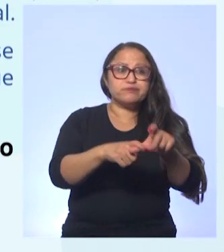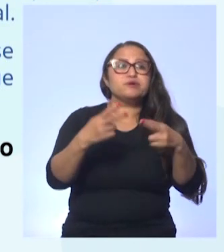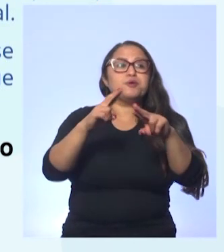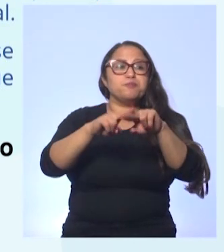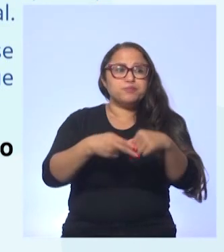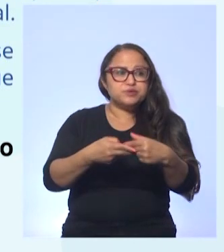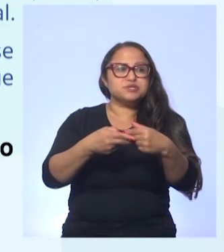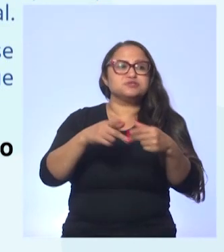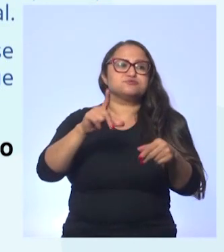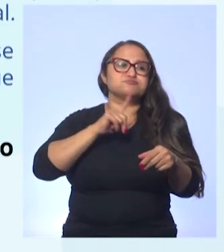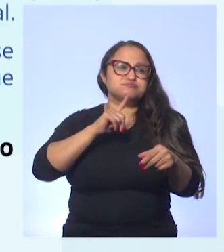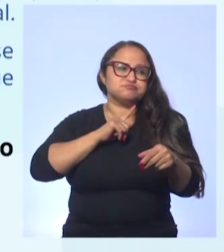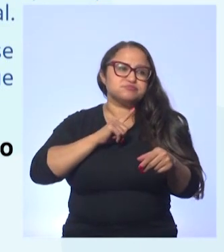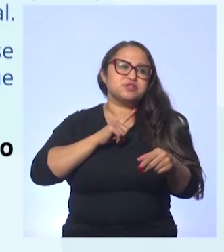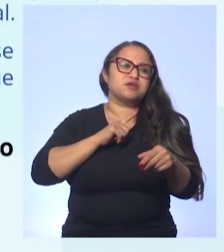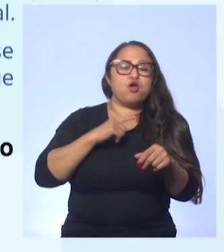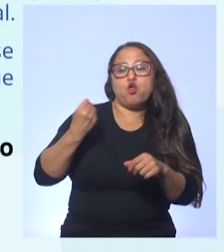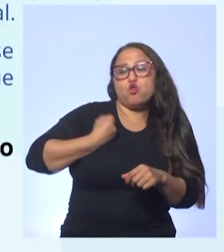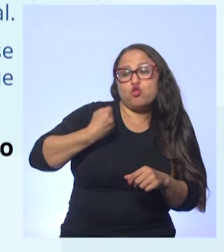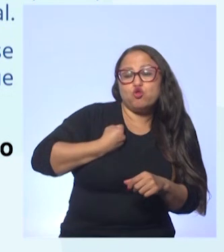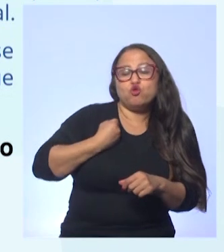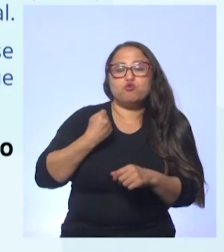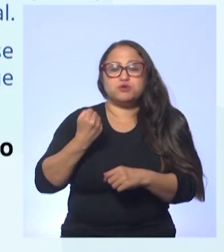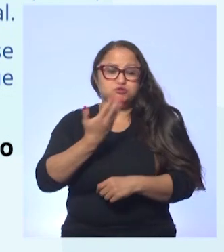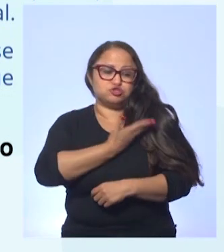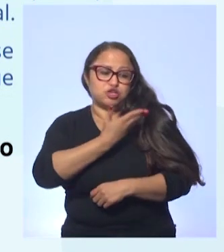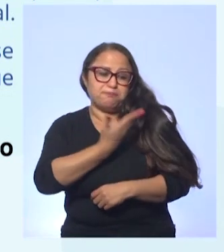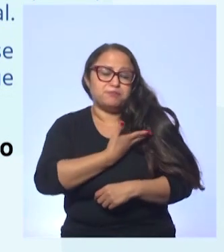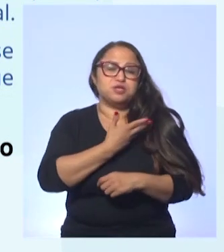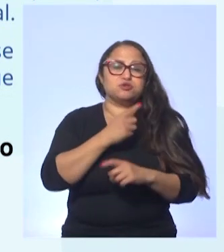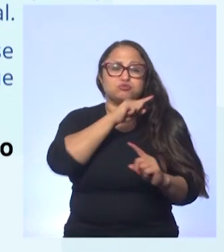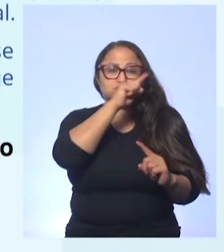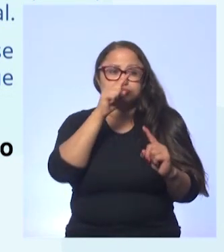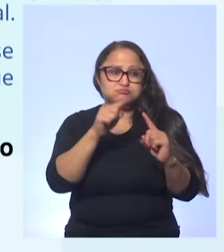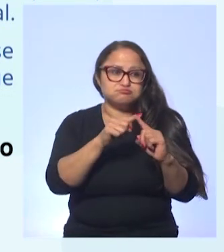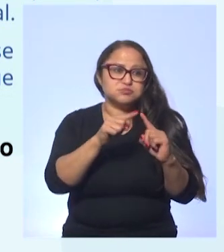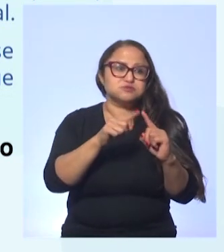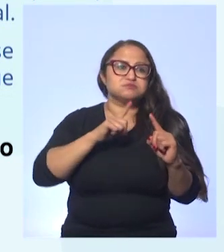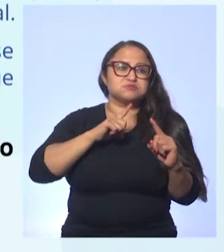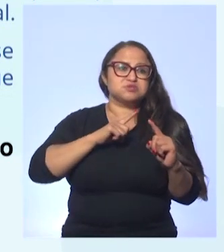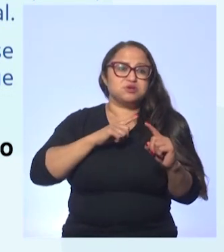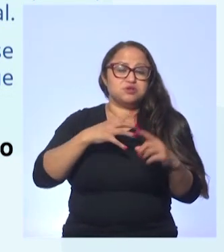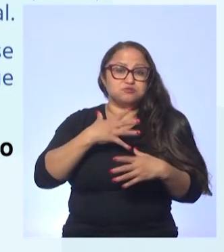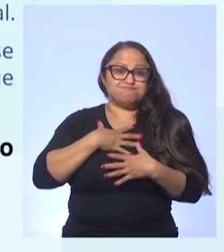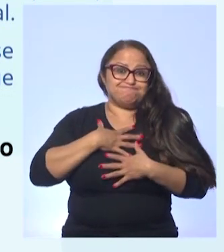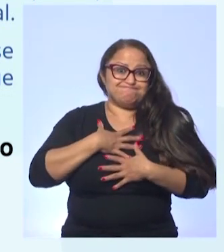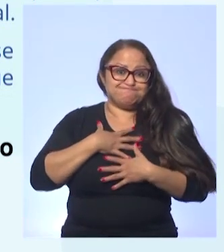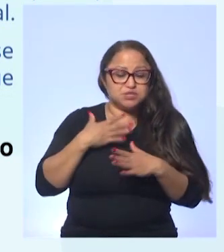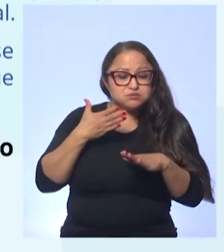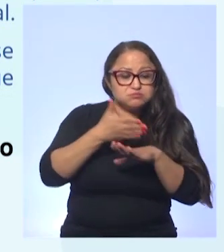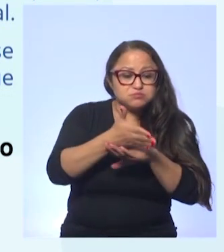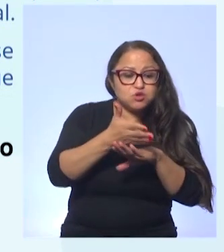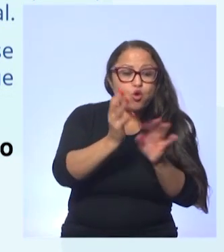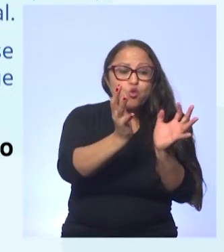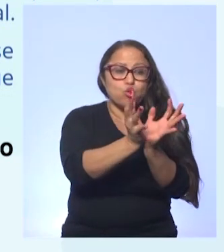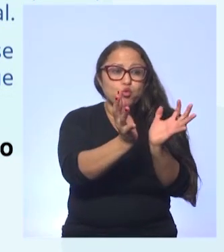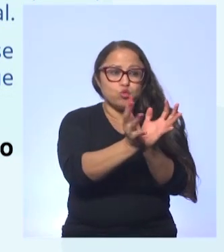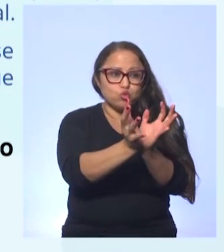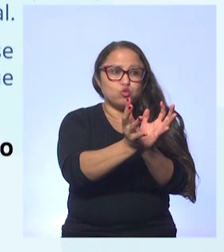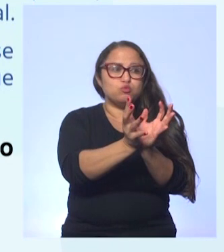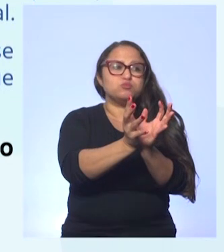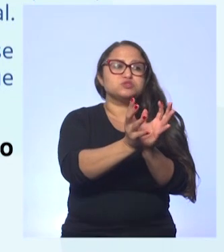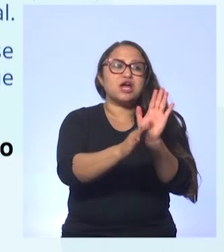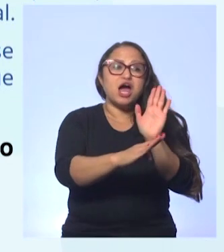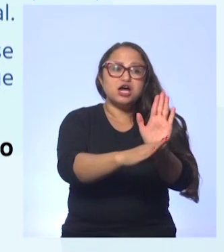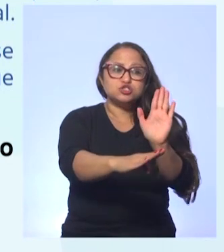forma, aspectos como número de amigos, identificação com perfis, sentimento de pertencimento a algum grupo contribuem para que